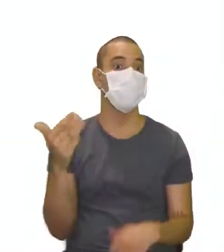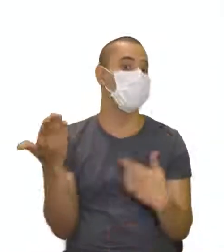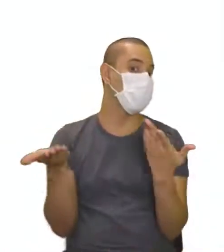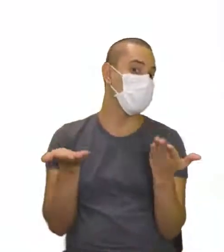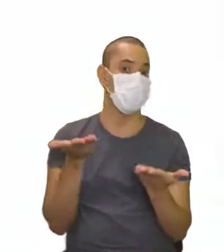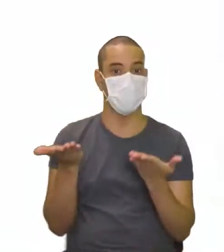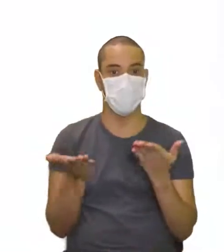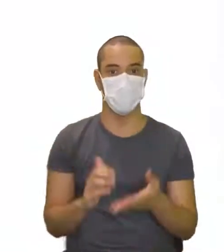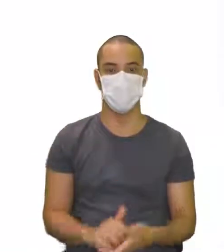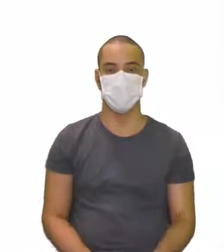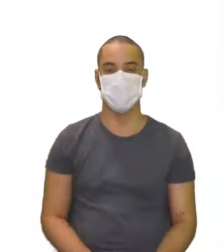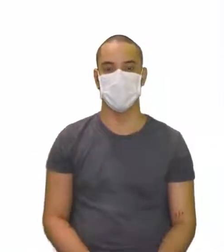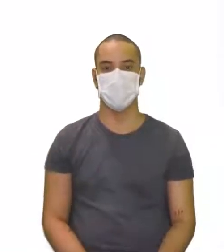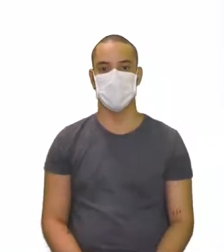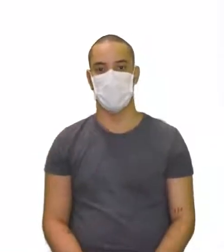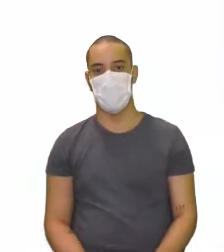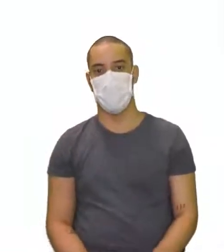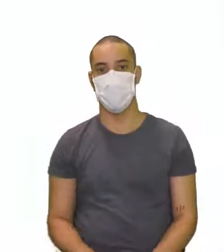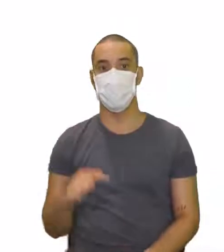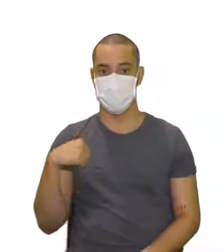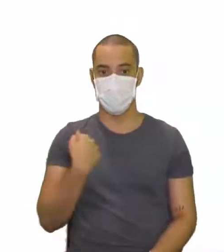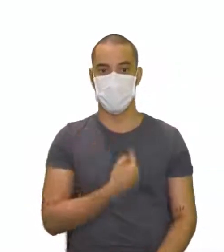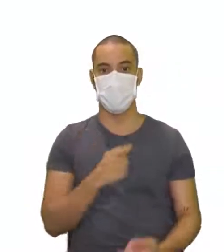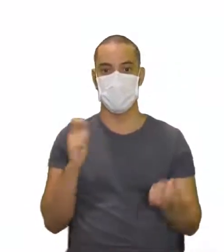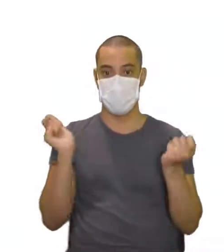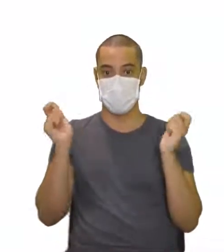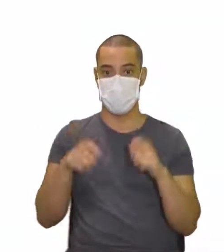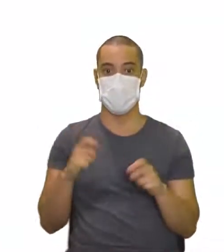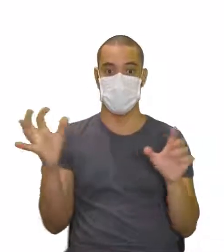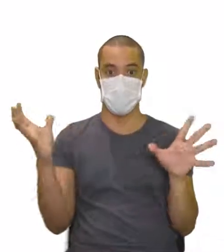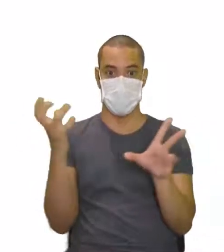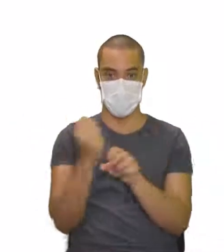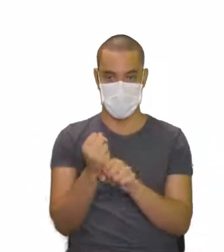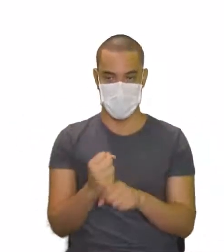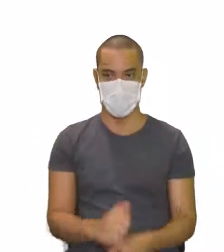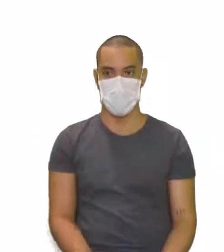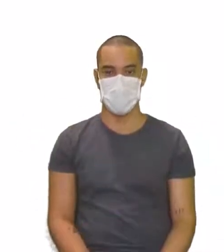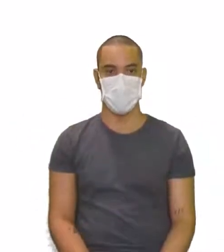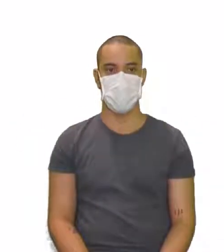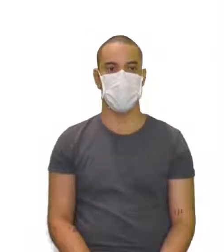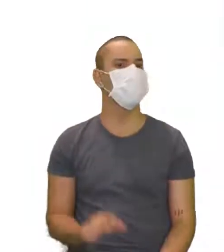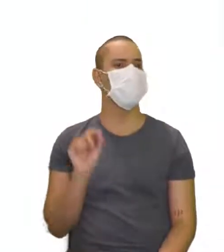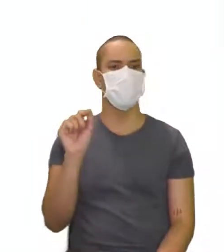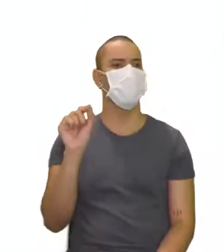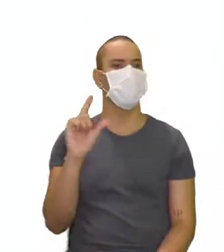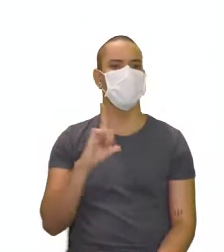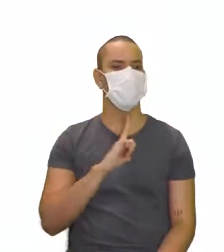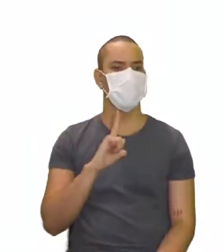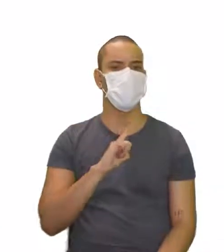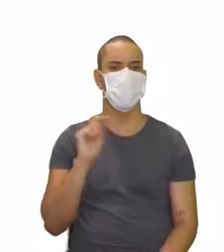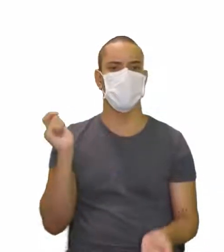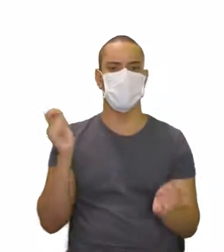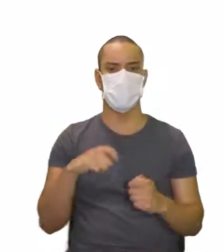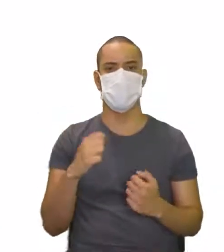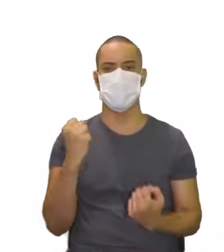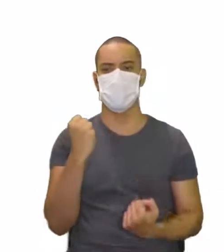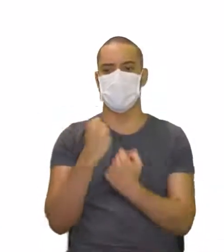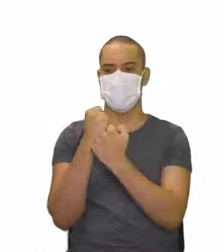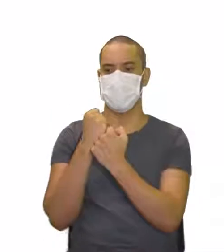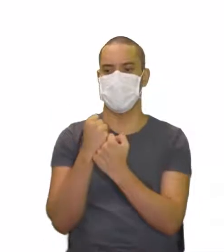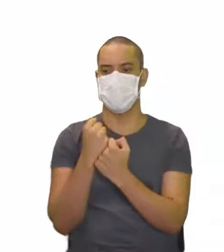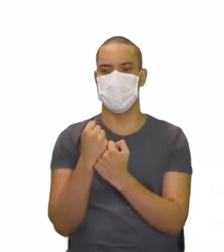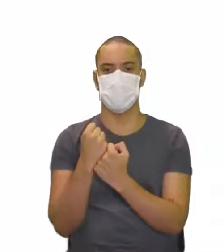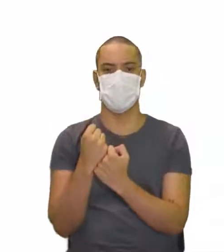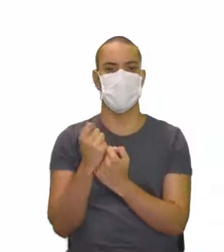Qzão, que é a carga, para a gente poder calcular esse número de elétrons. Bom, o que a gente tem aqui que pode ajudar nesse